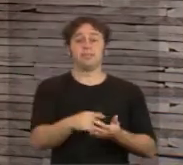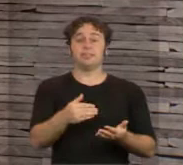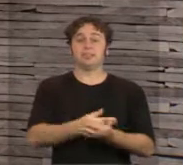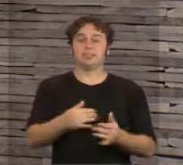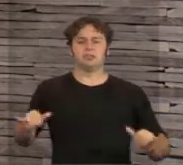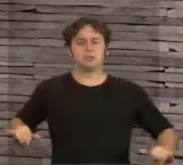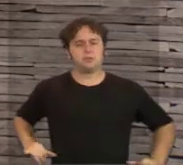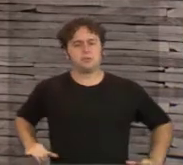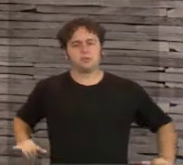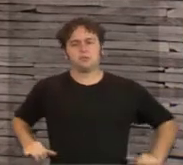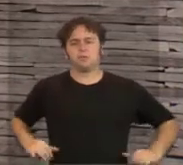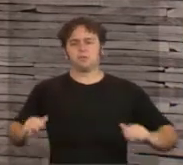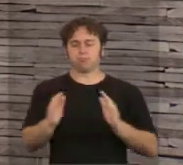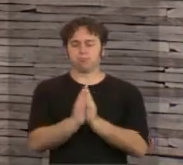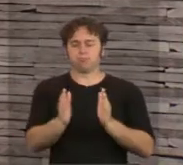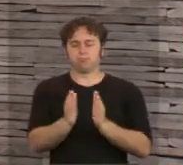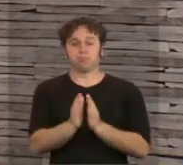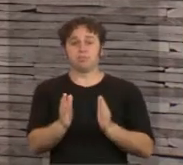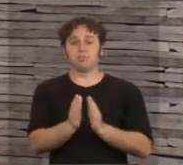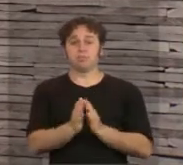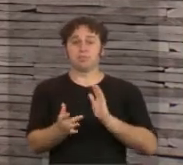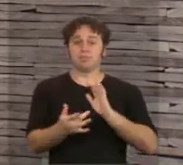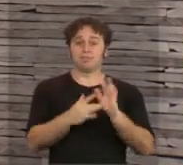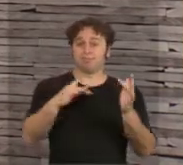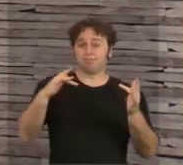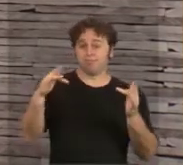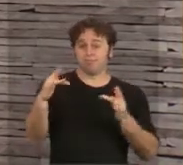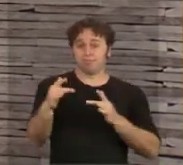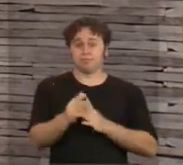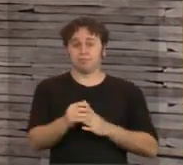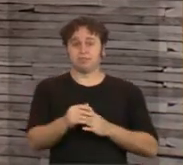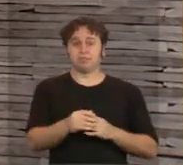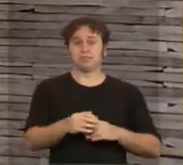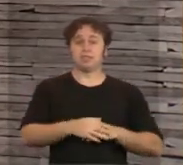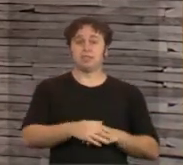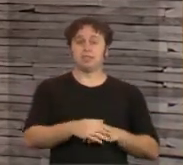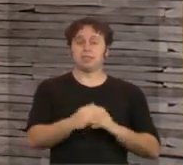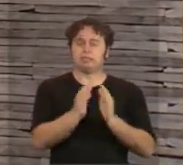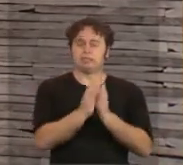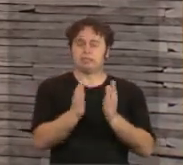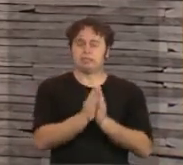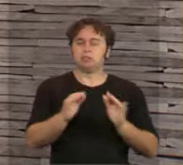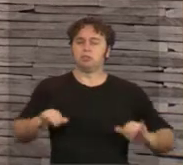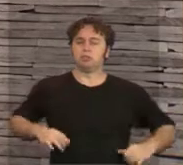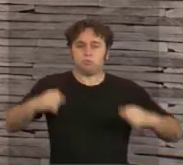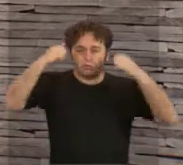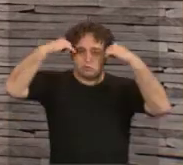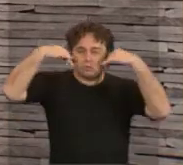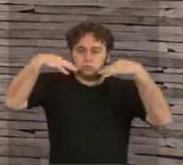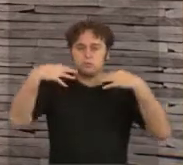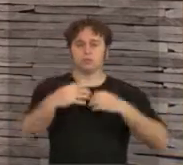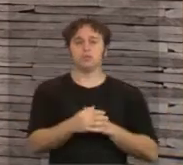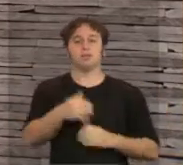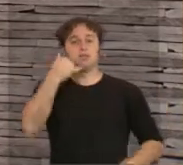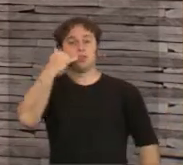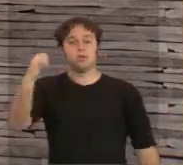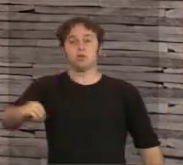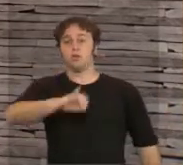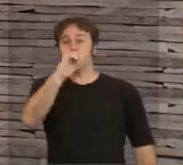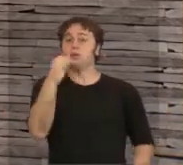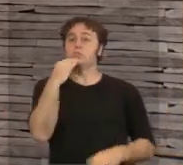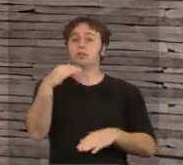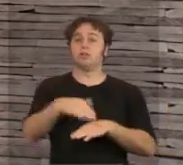doloroso, contemplamos a oração e a agonia de Jesus no Horto das Oliveiras. Vamos ver agora quem está na linha. Alô, boa